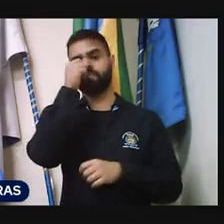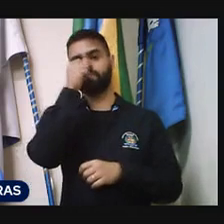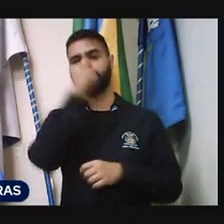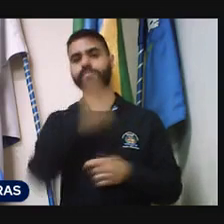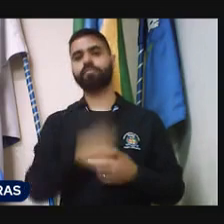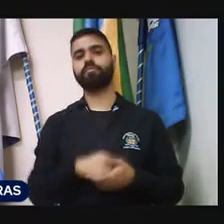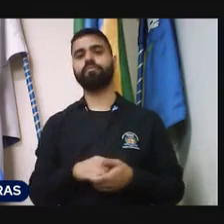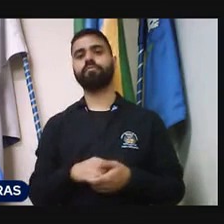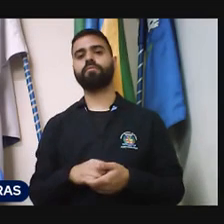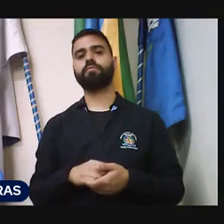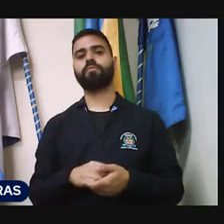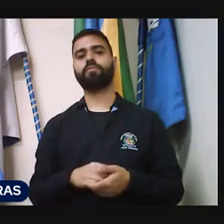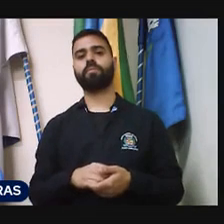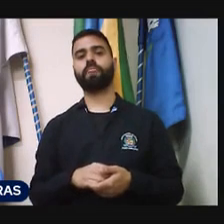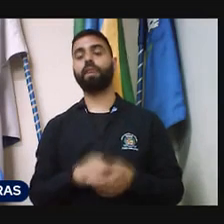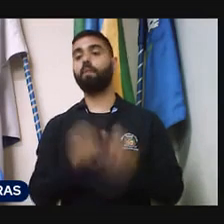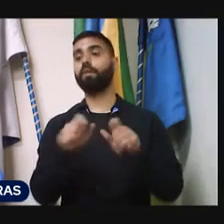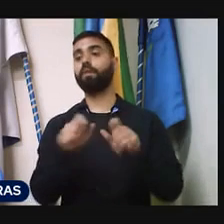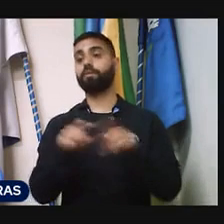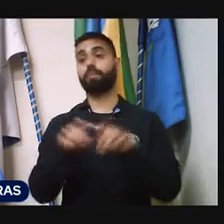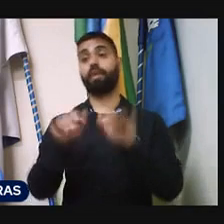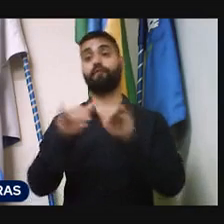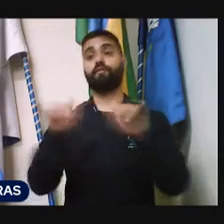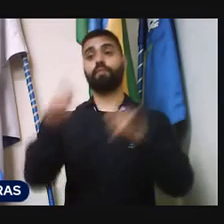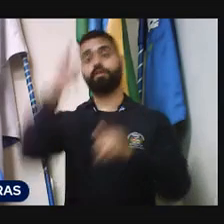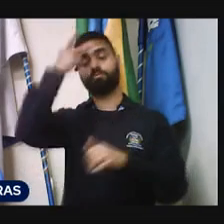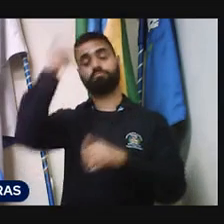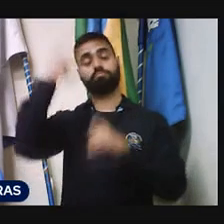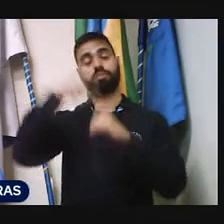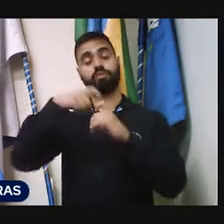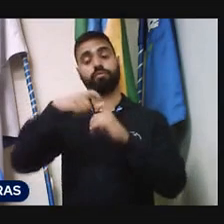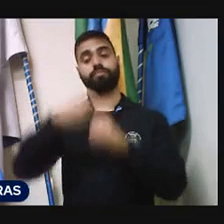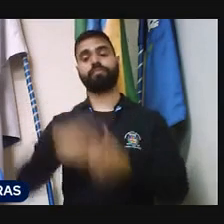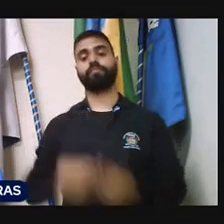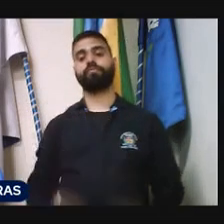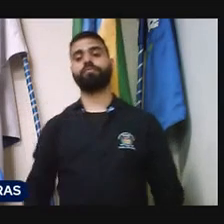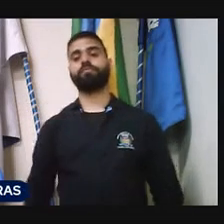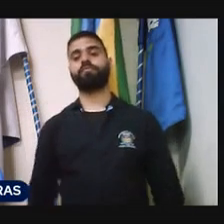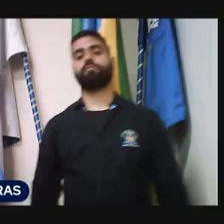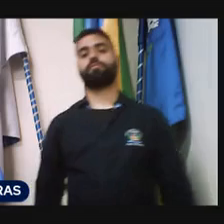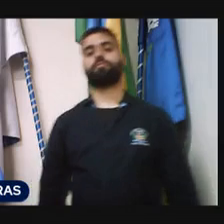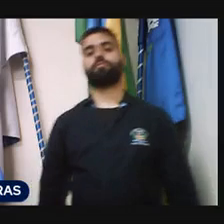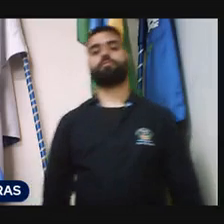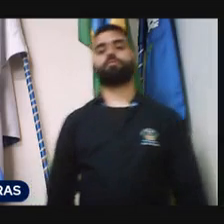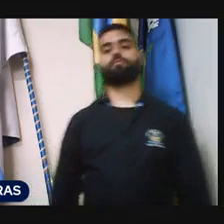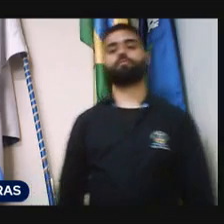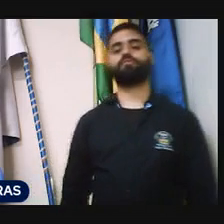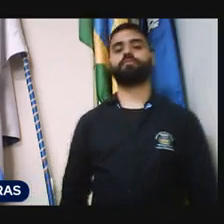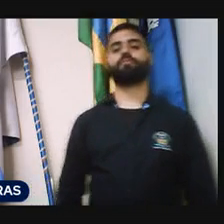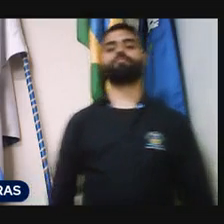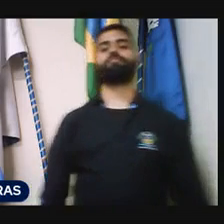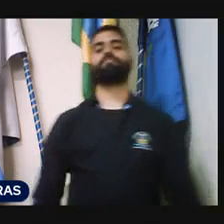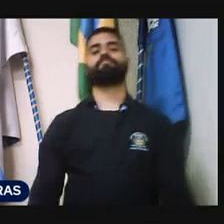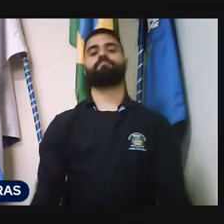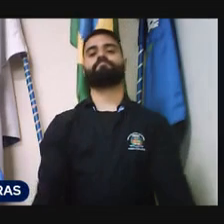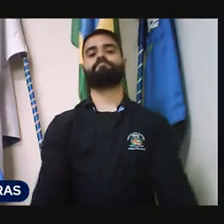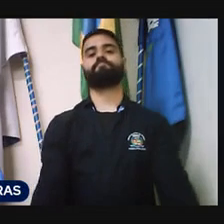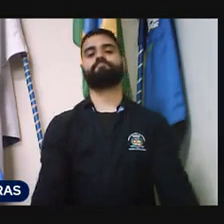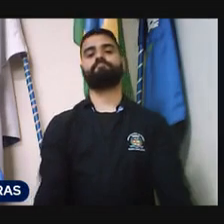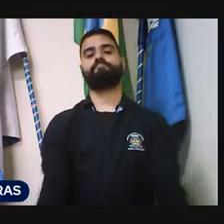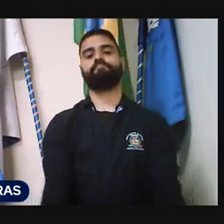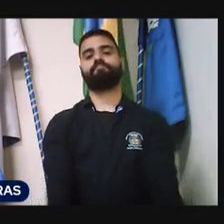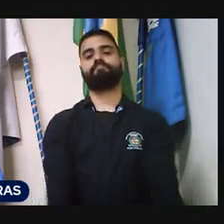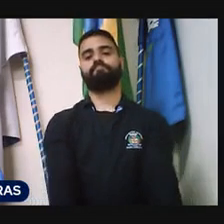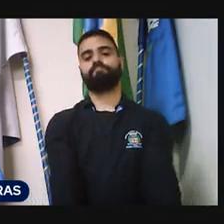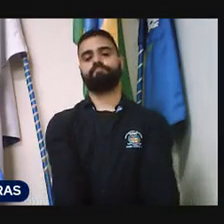postar passando os seus residentes também e é uma outra coisa também